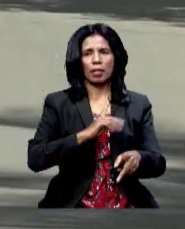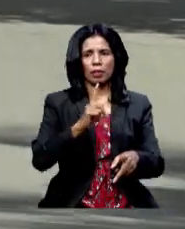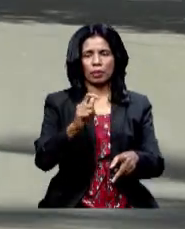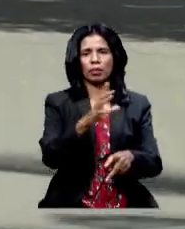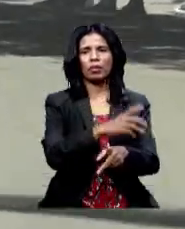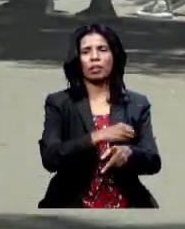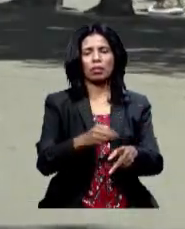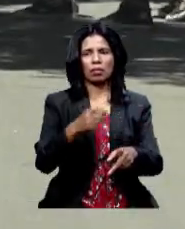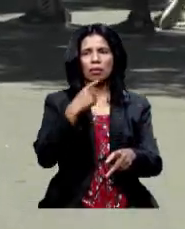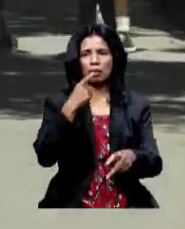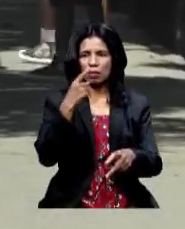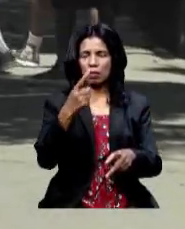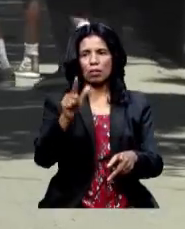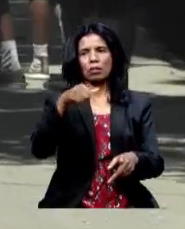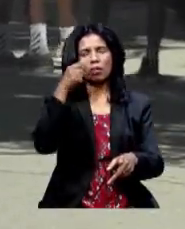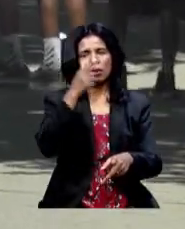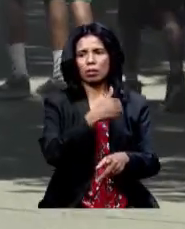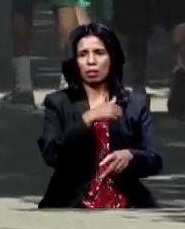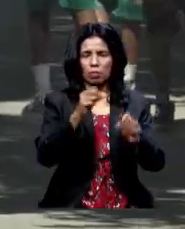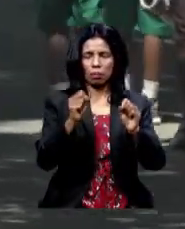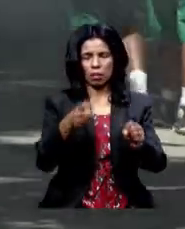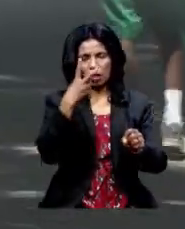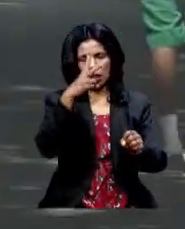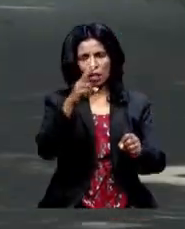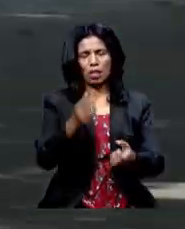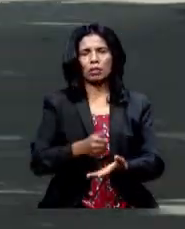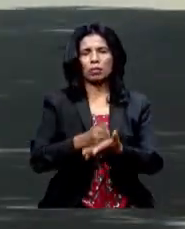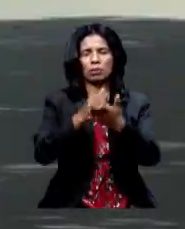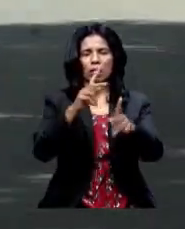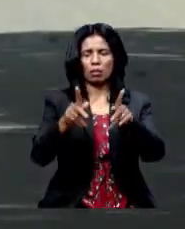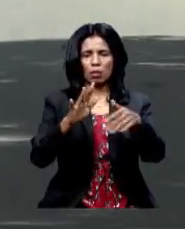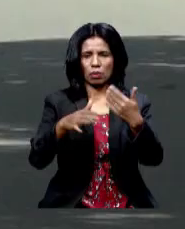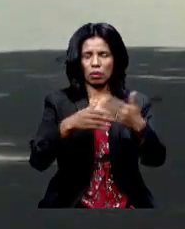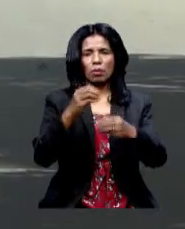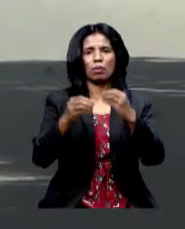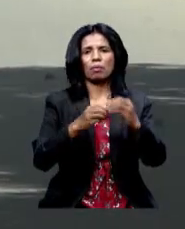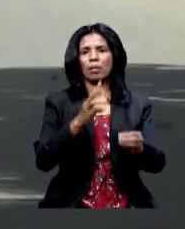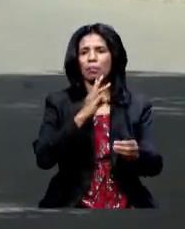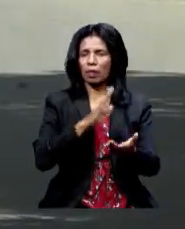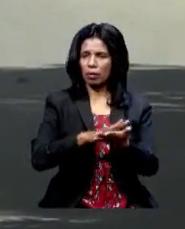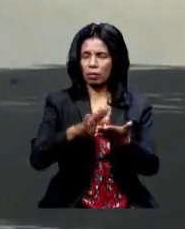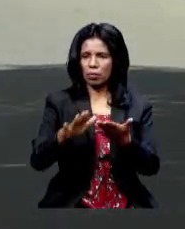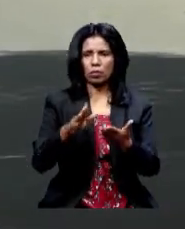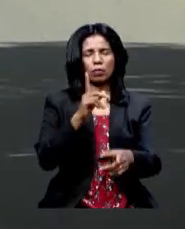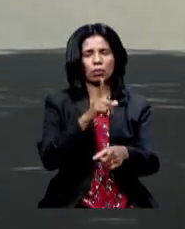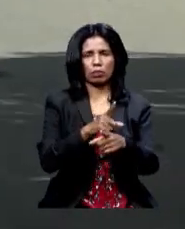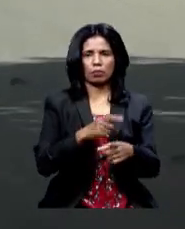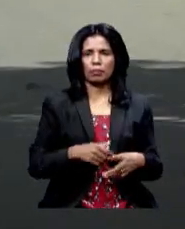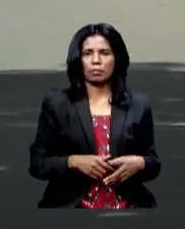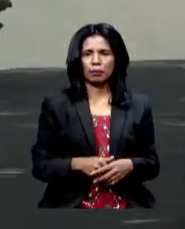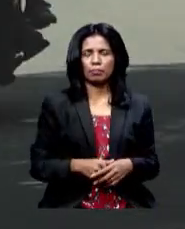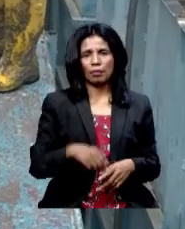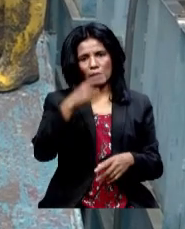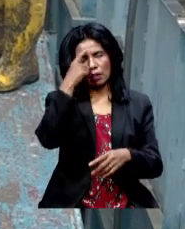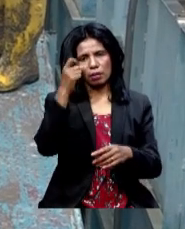Claran considera governo sedau bele resolve comunidade nia preocupação kona ba bemos ho serio. Tamba